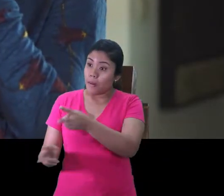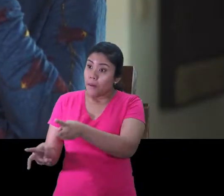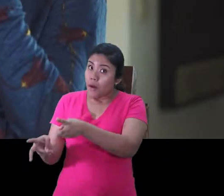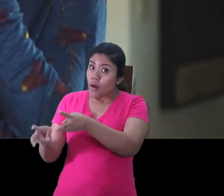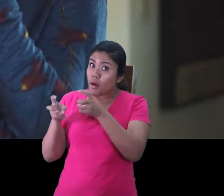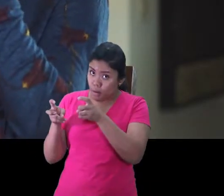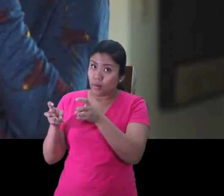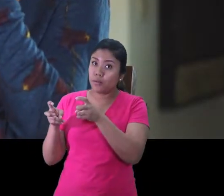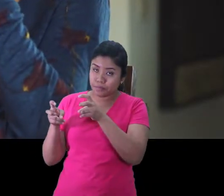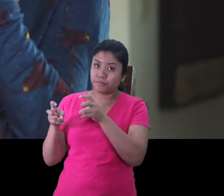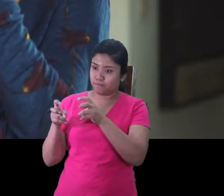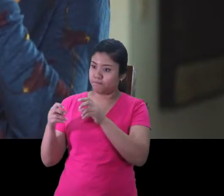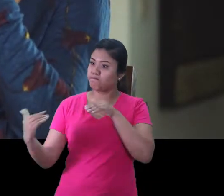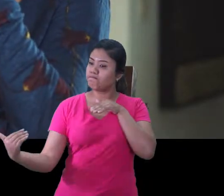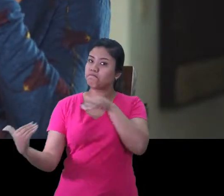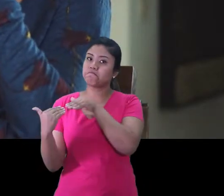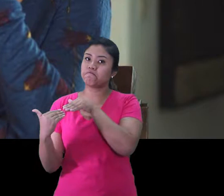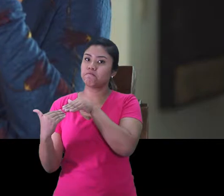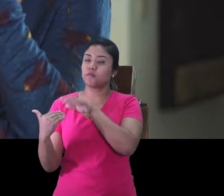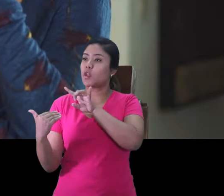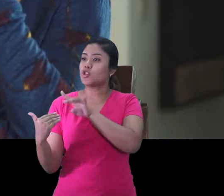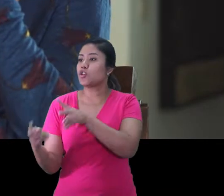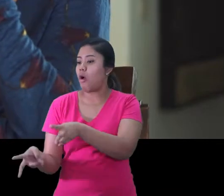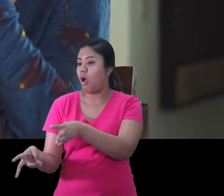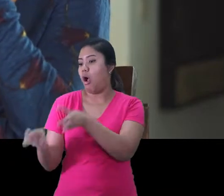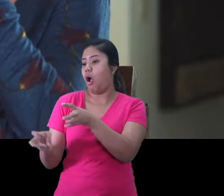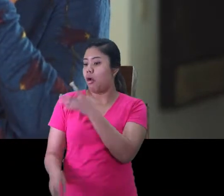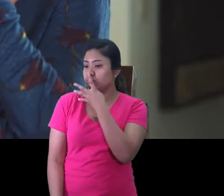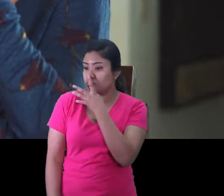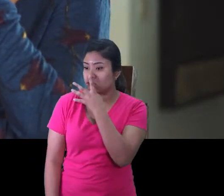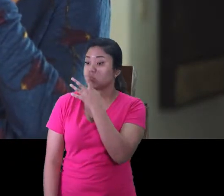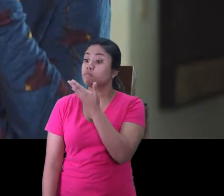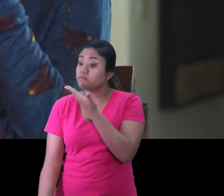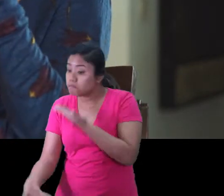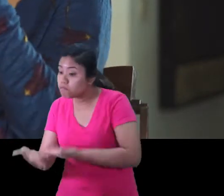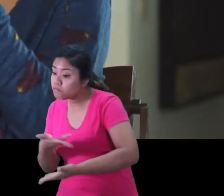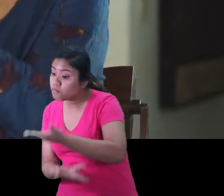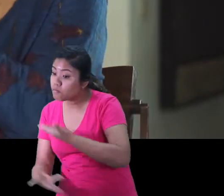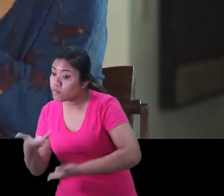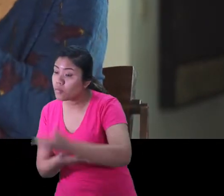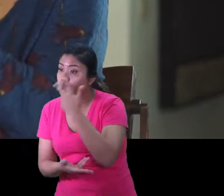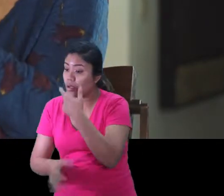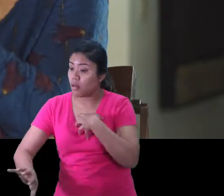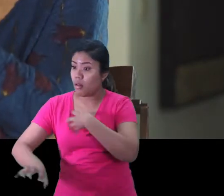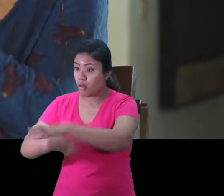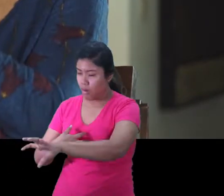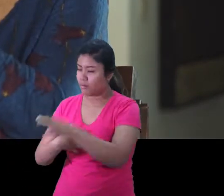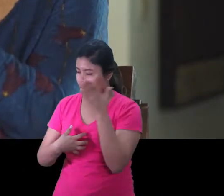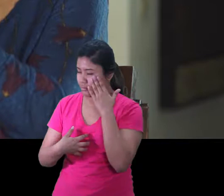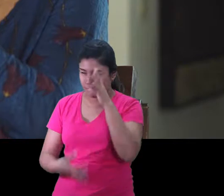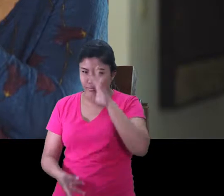escuta tem que ser intergeracional, não é só escutar as crianças. Eu acho que é um pouco falar com a criança que está no